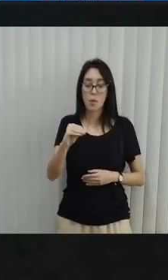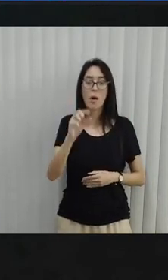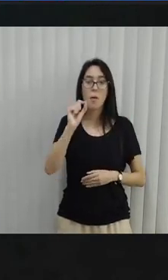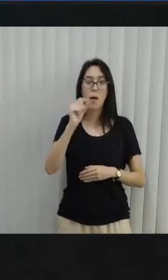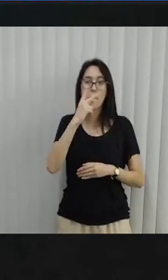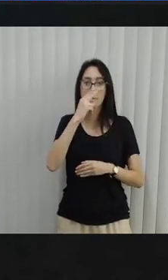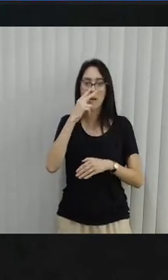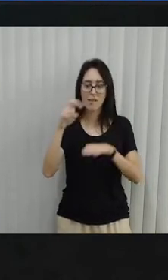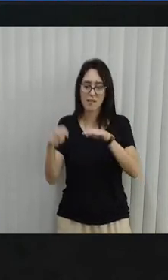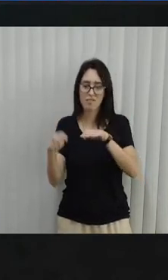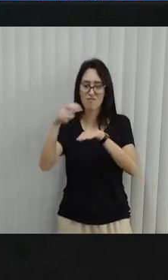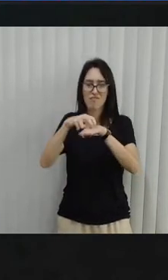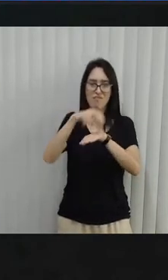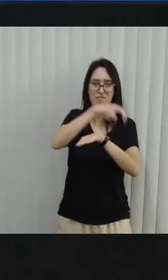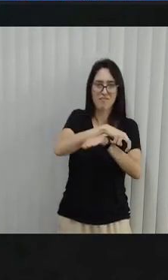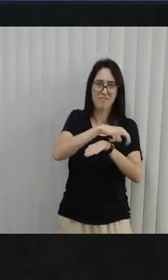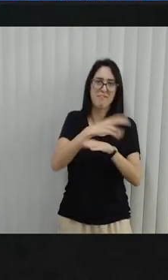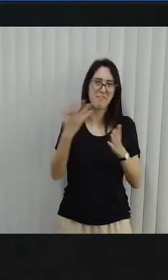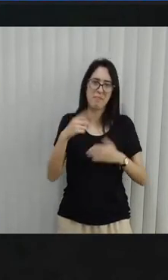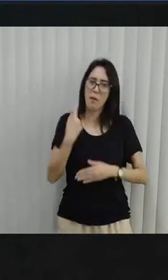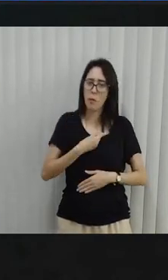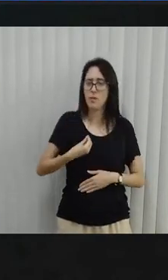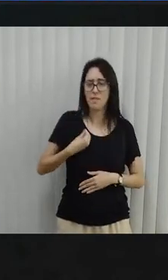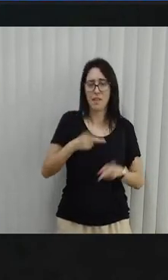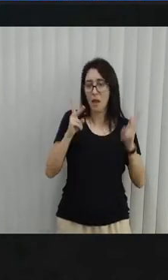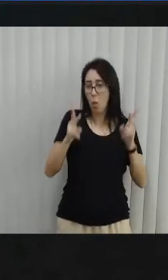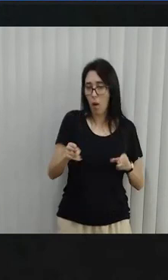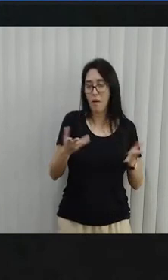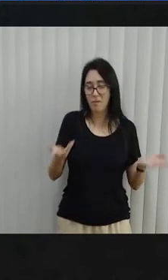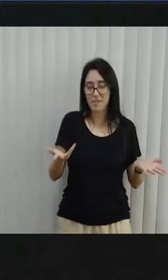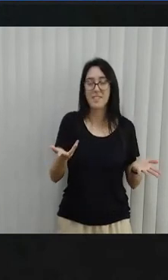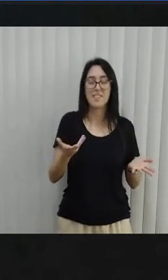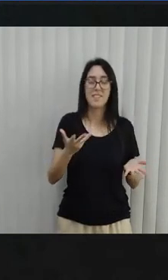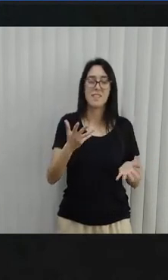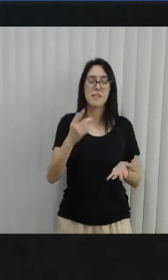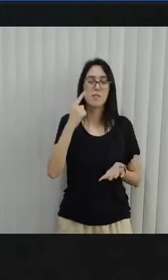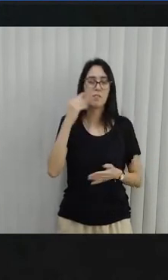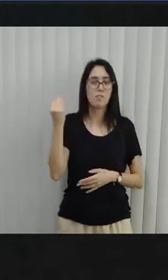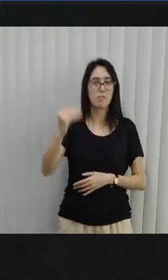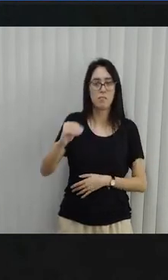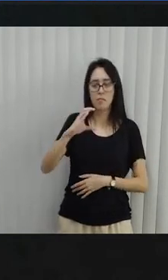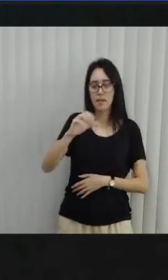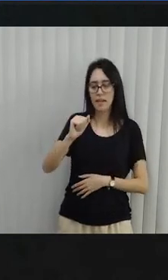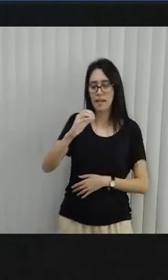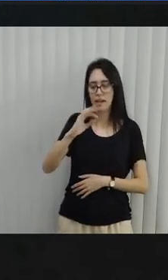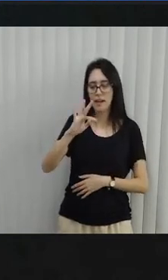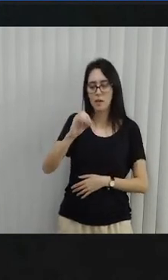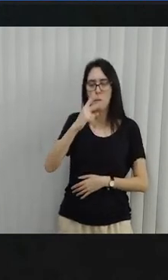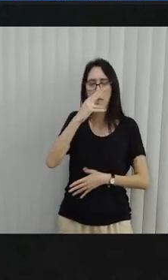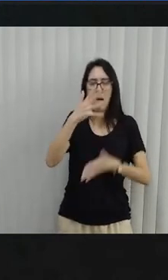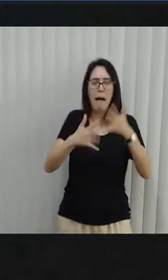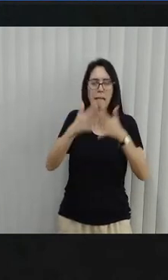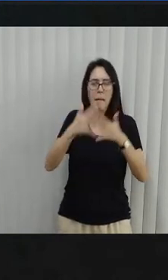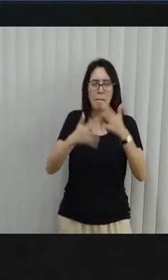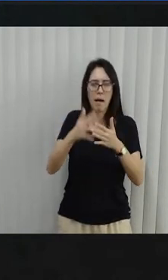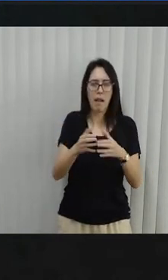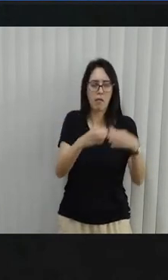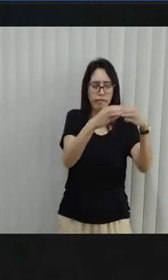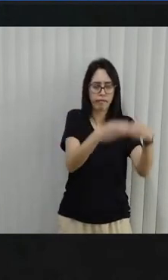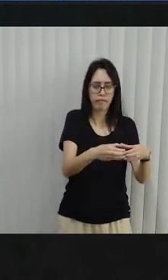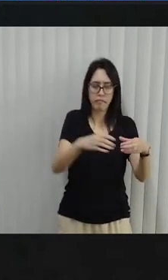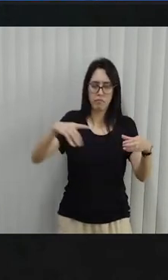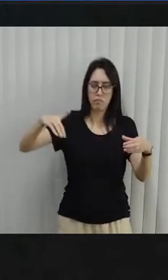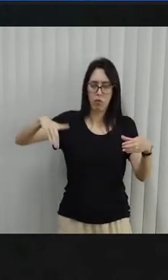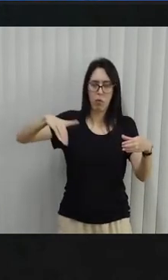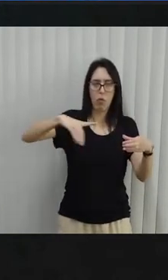mesmo, gente. É cheia de obstáculo e o nosso jogo não vai ser diferente, né? Então a gente vai colocar aqui o cacto para ser o nosso obstáculo. Então eu vou selecionar aqui,